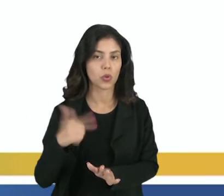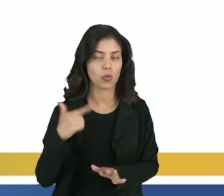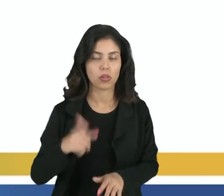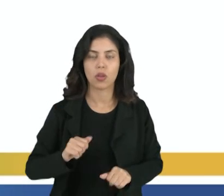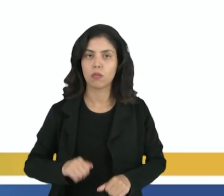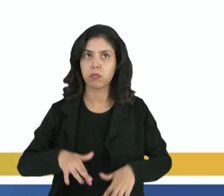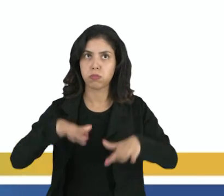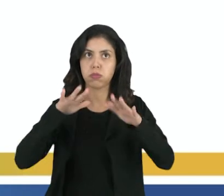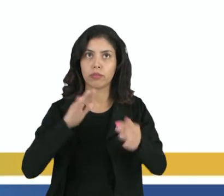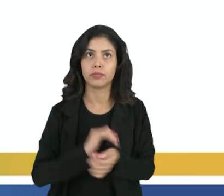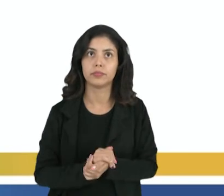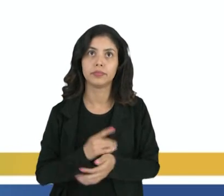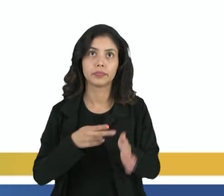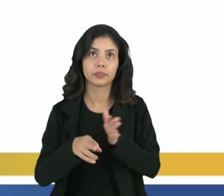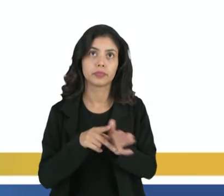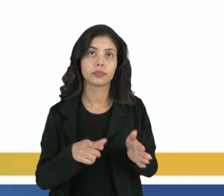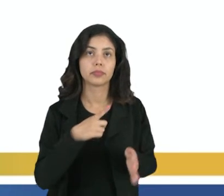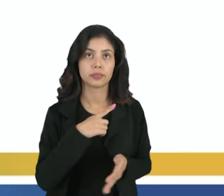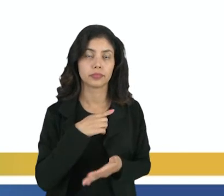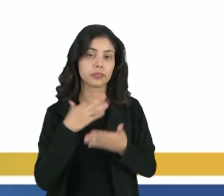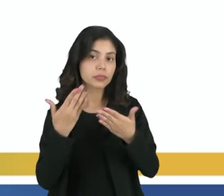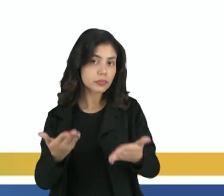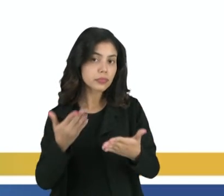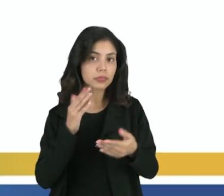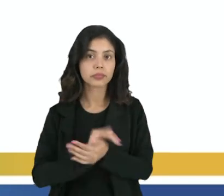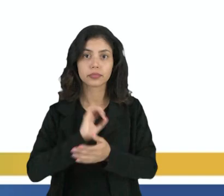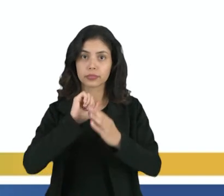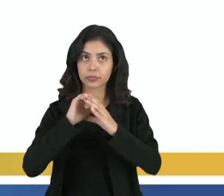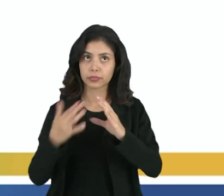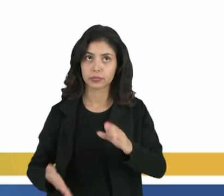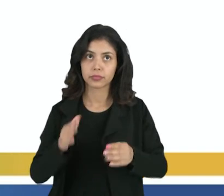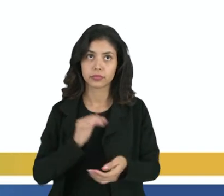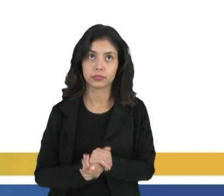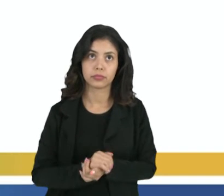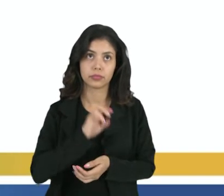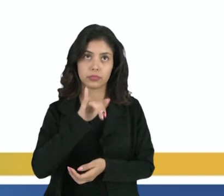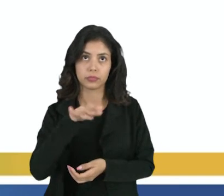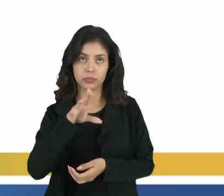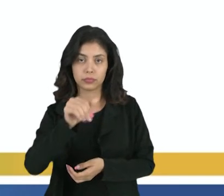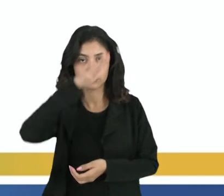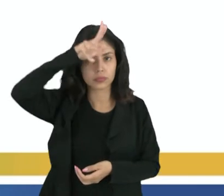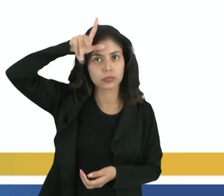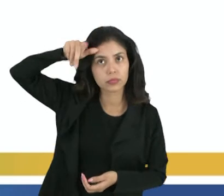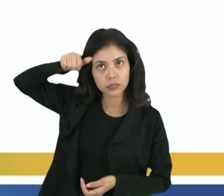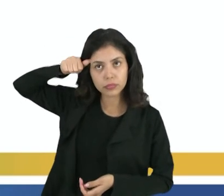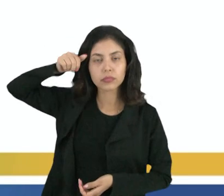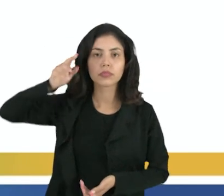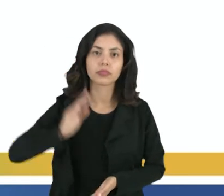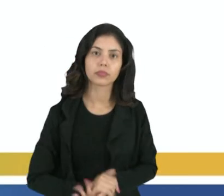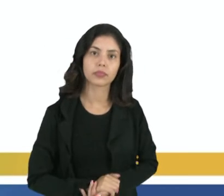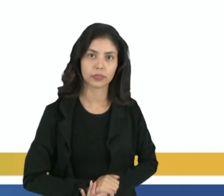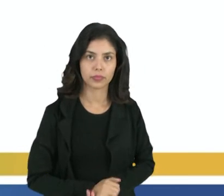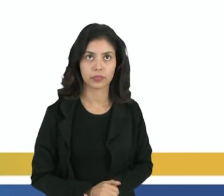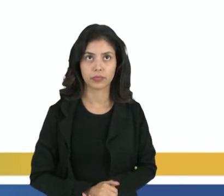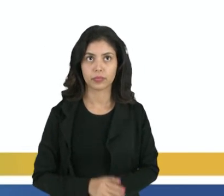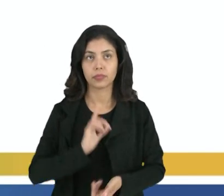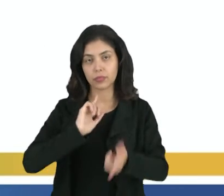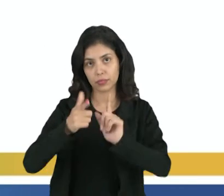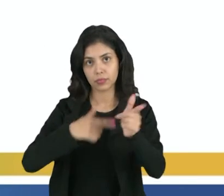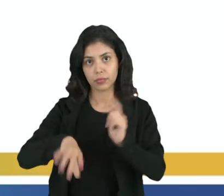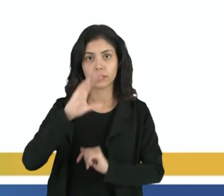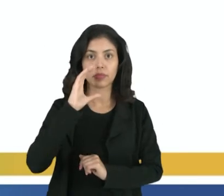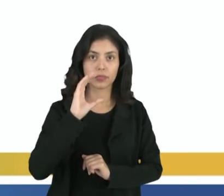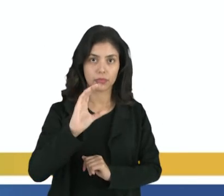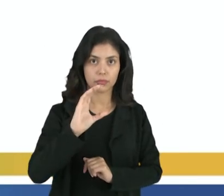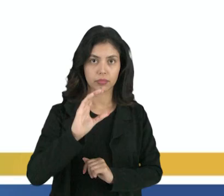alagamentos. Então, o bioma que tem essas características é bioma amazônico. Então, a alternativa